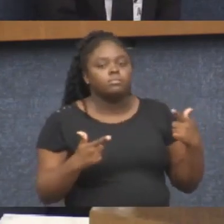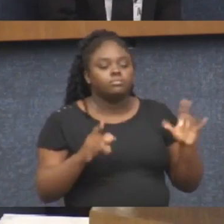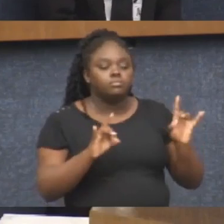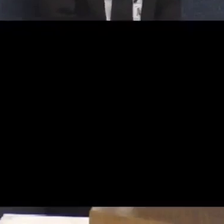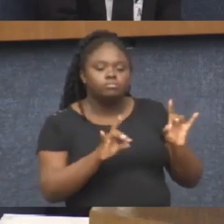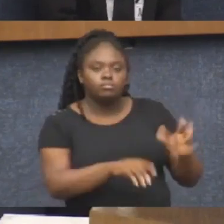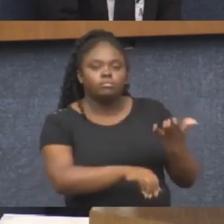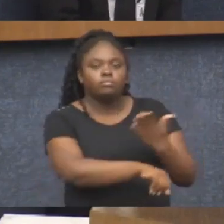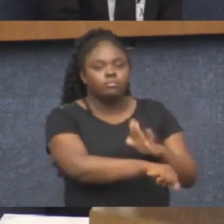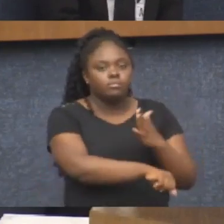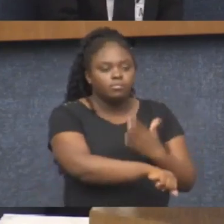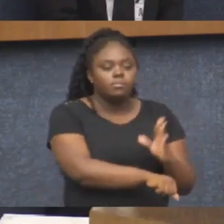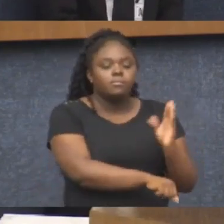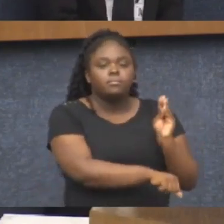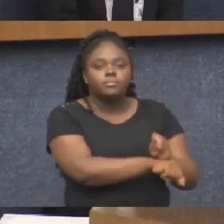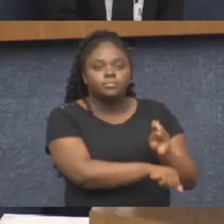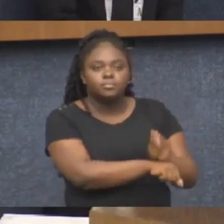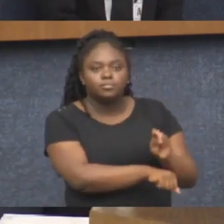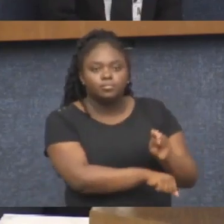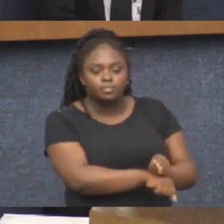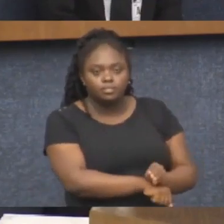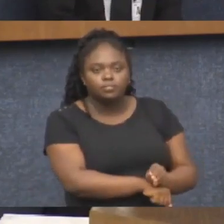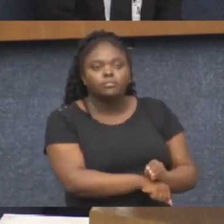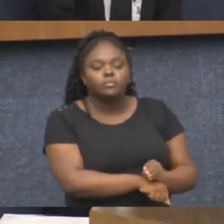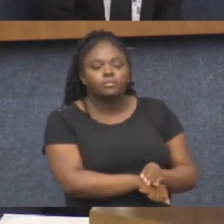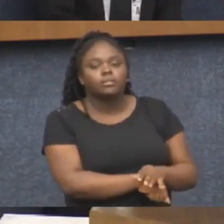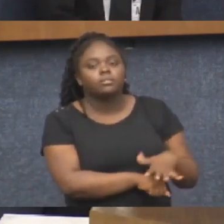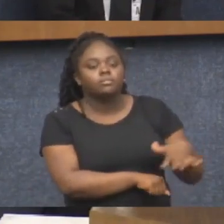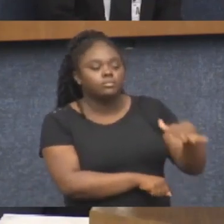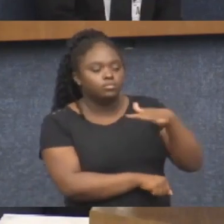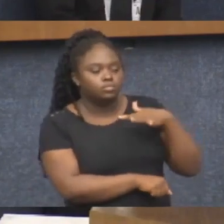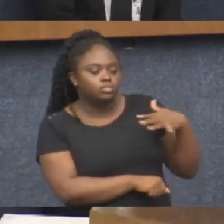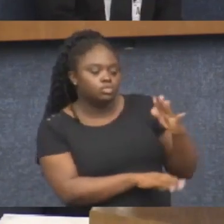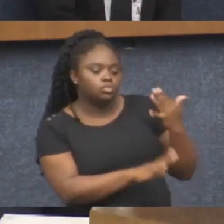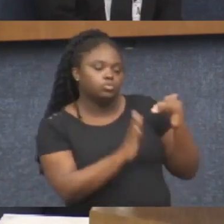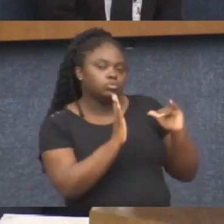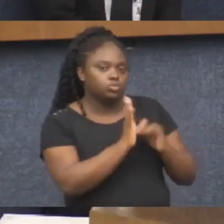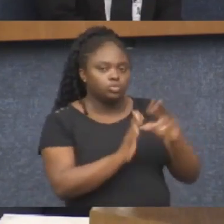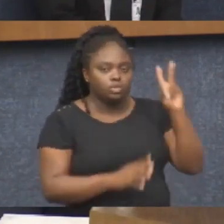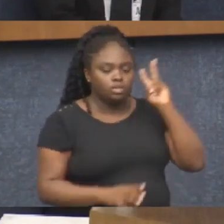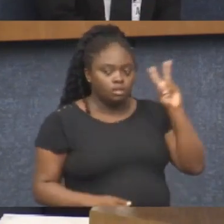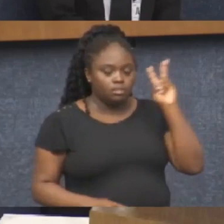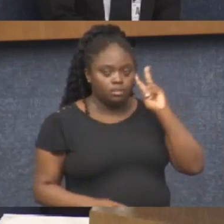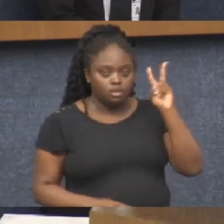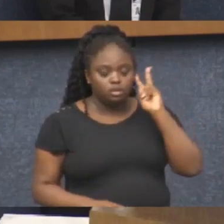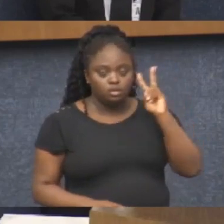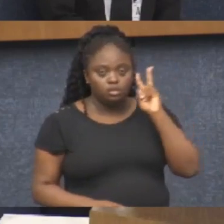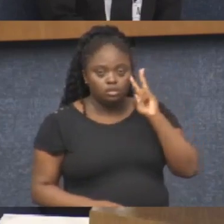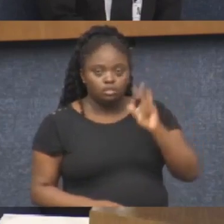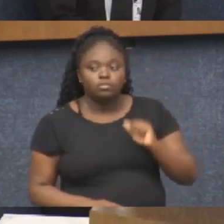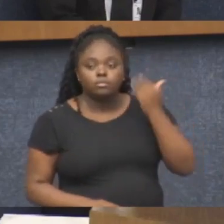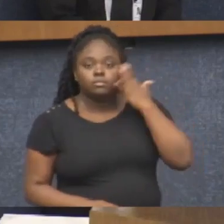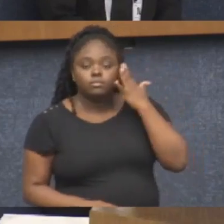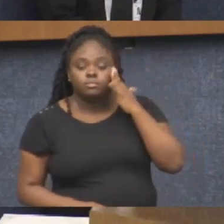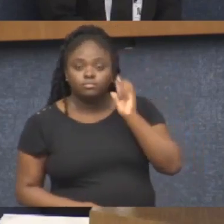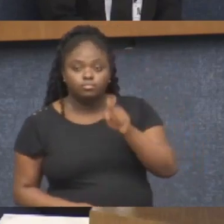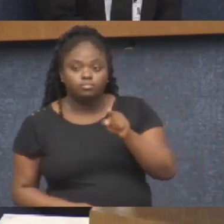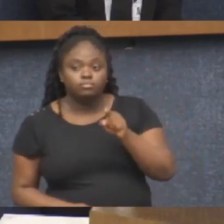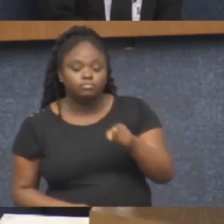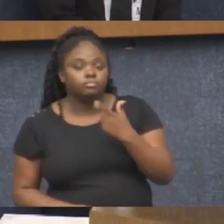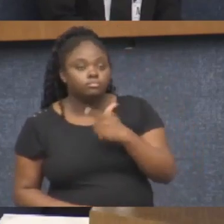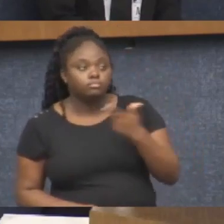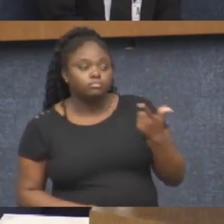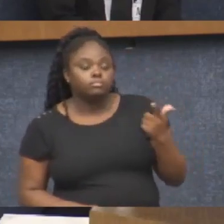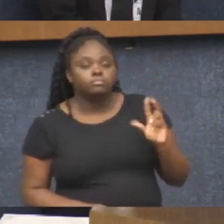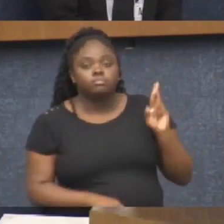do treinamento, do cuidar, né, na rede como um todo, lembrando, né, mesmo que você, sem